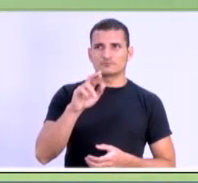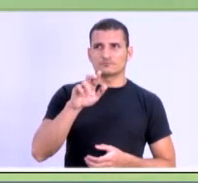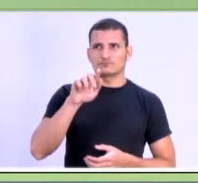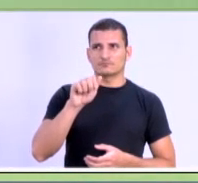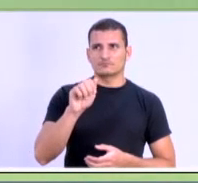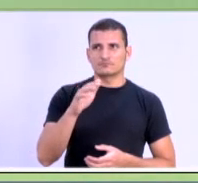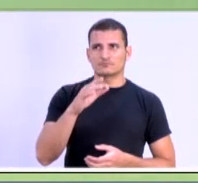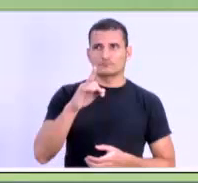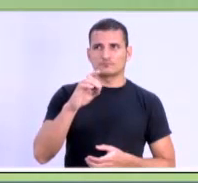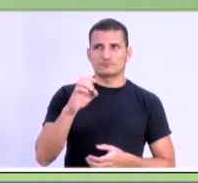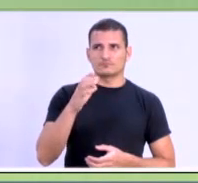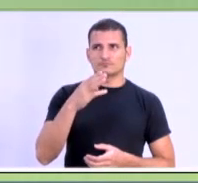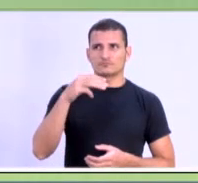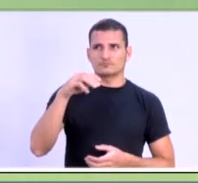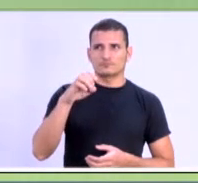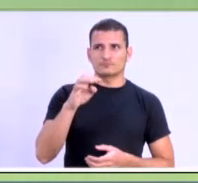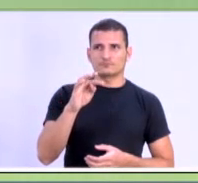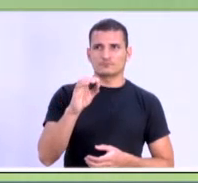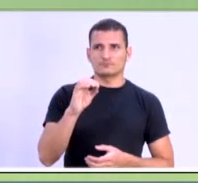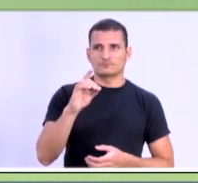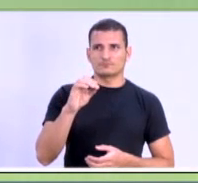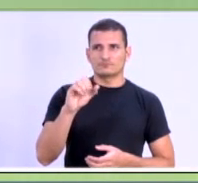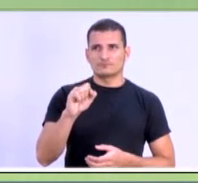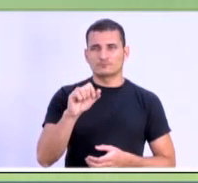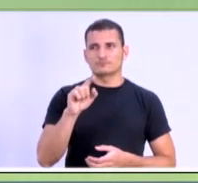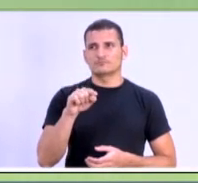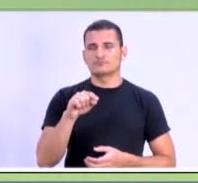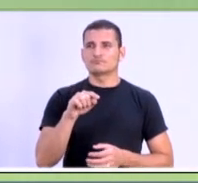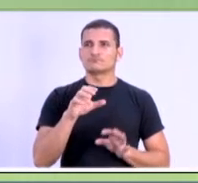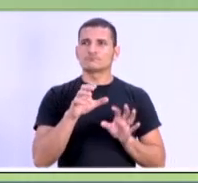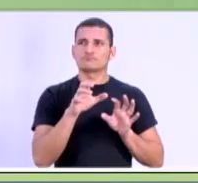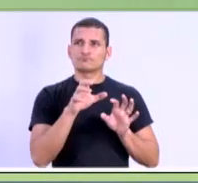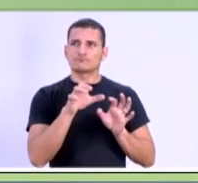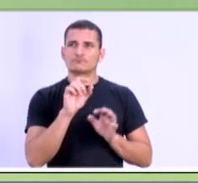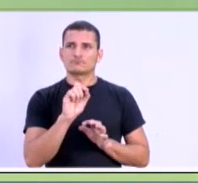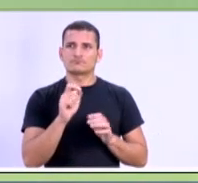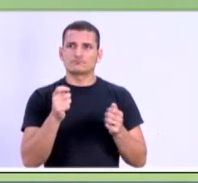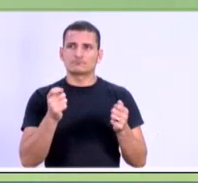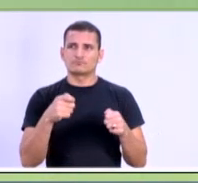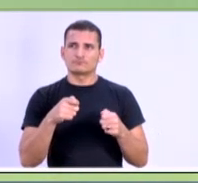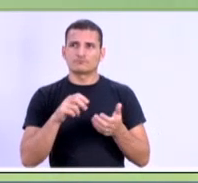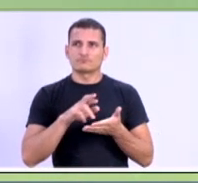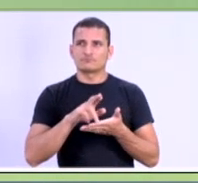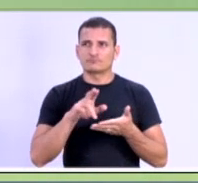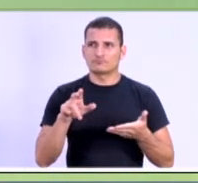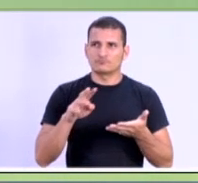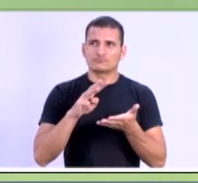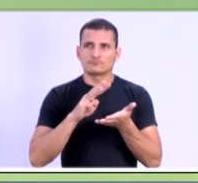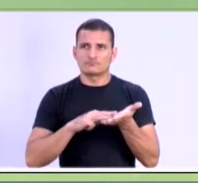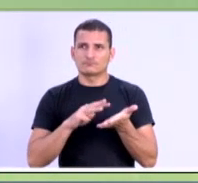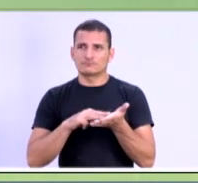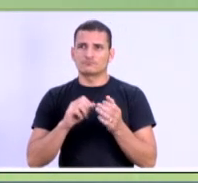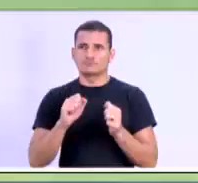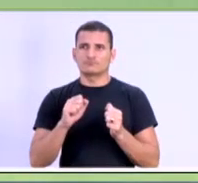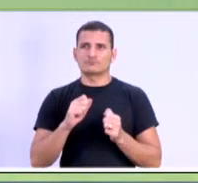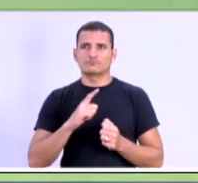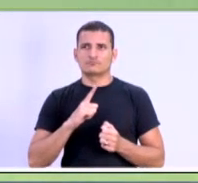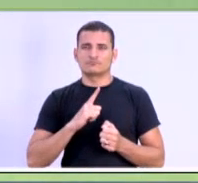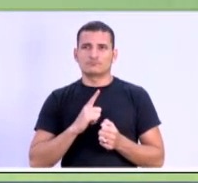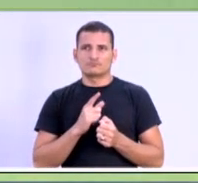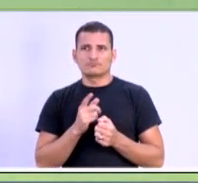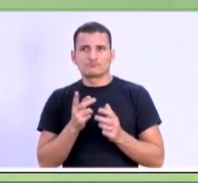de métodos? Sobrecarga de um método é uma característica que permite que vários métodos possam ter o mesmo